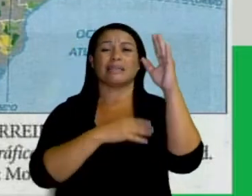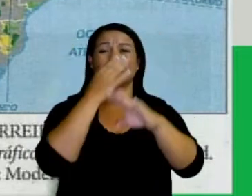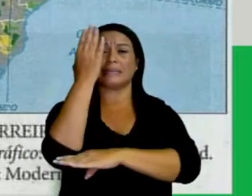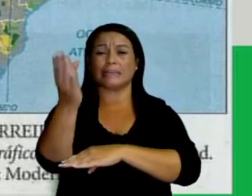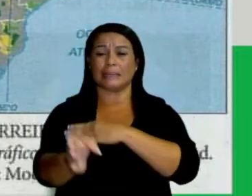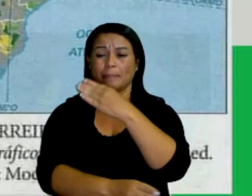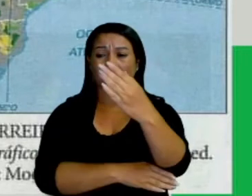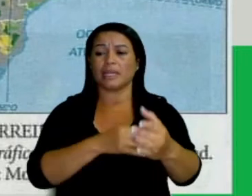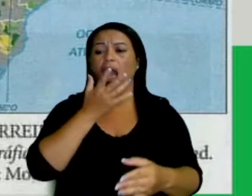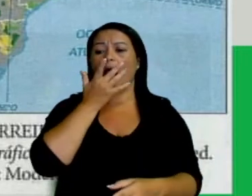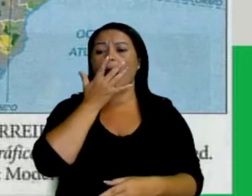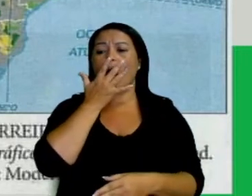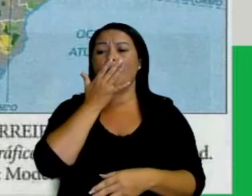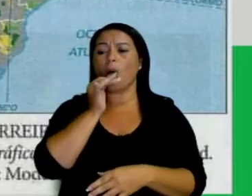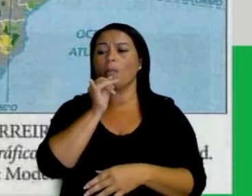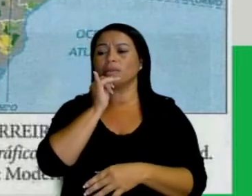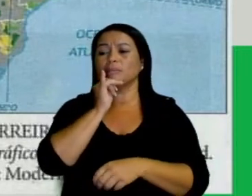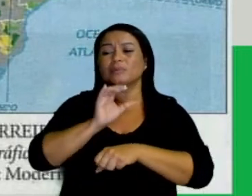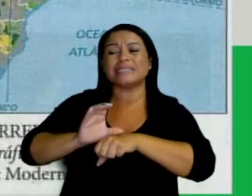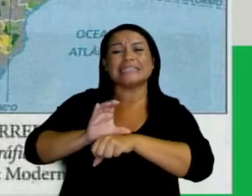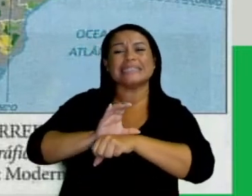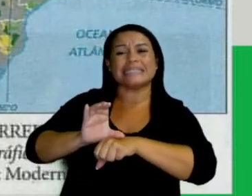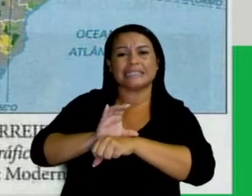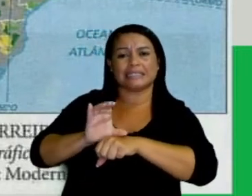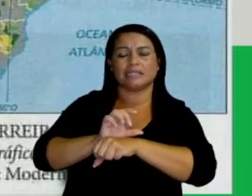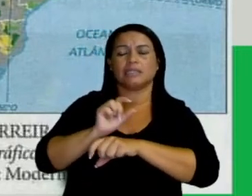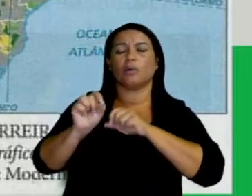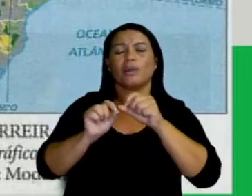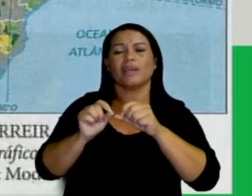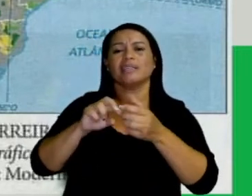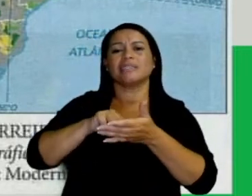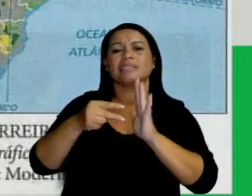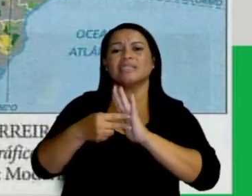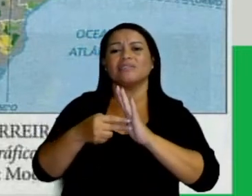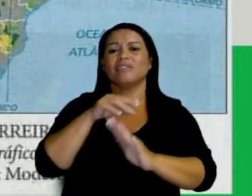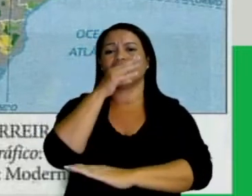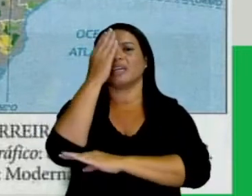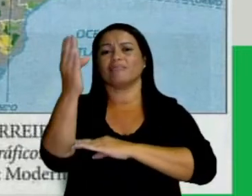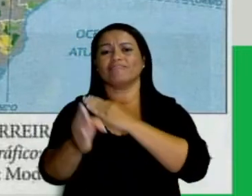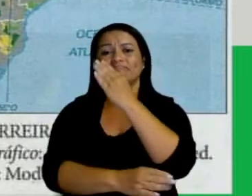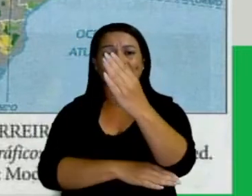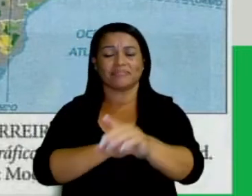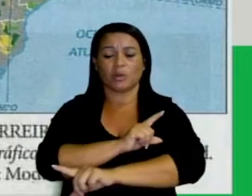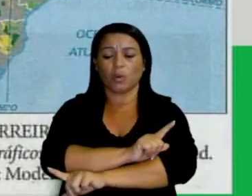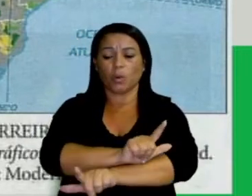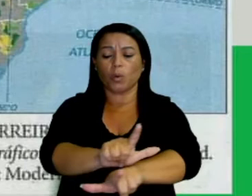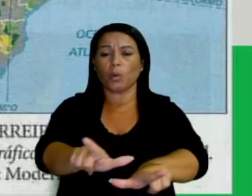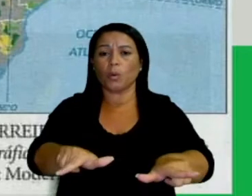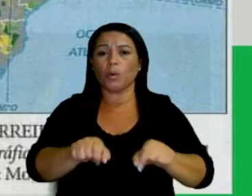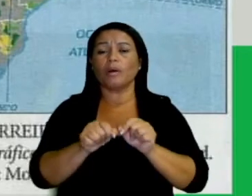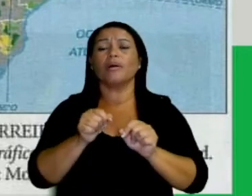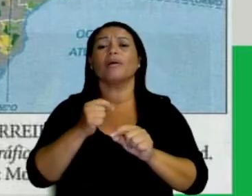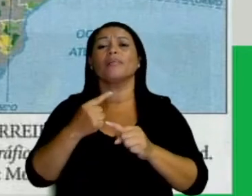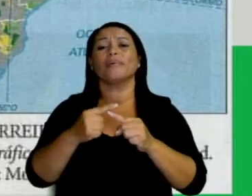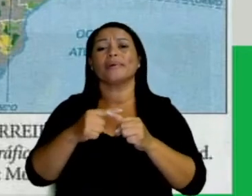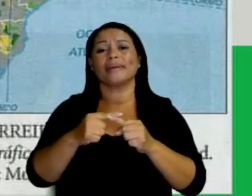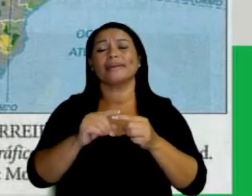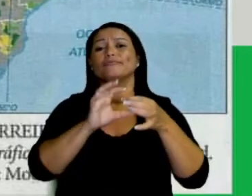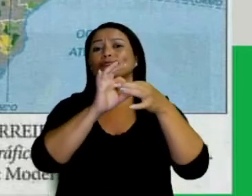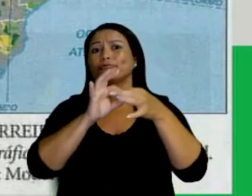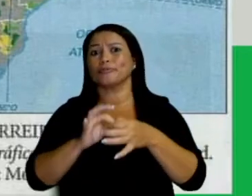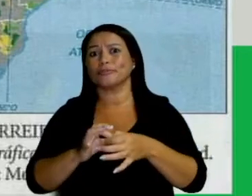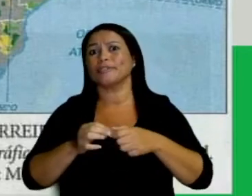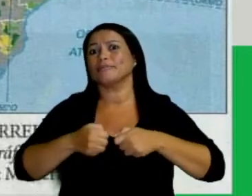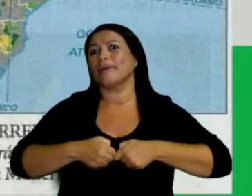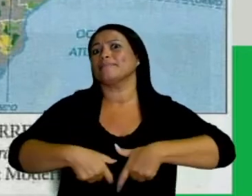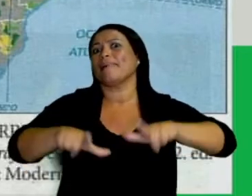cinza do mapa retratam áreas que foram degradadas. O processo de desmatamento atuou muito intensamente nessas áreas, seja por contexto de expansão das cidades,